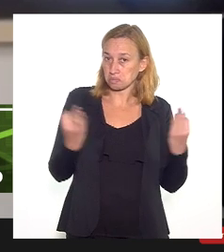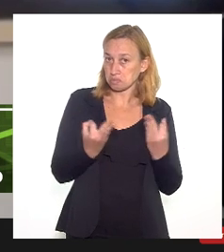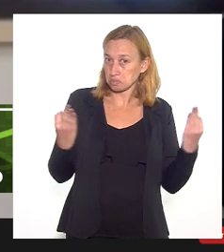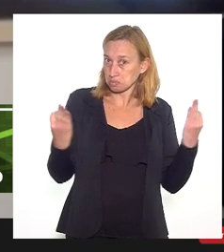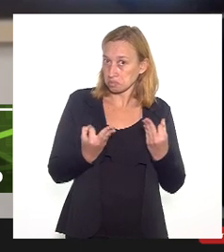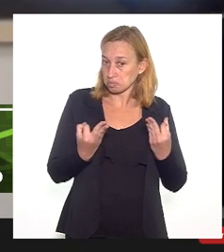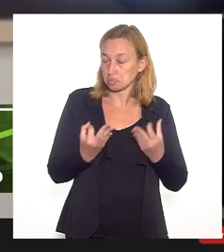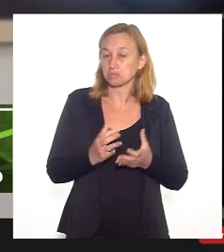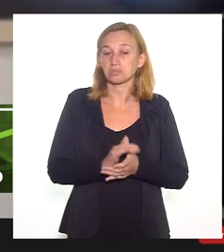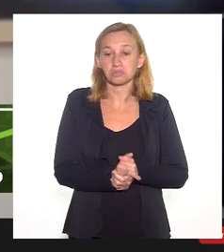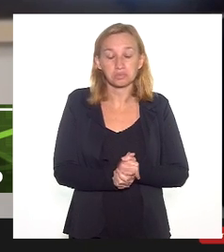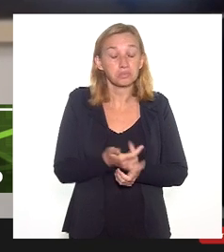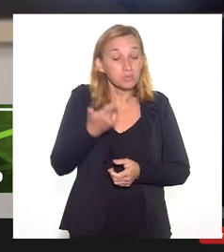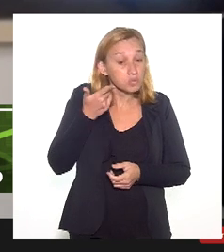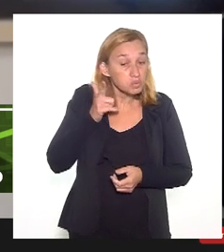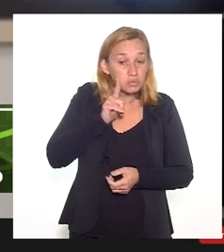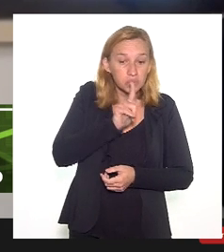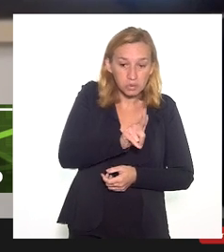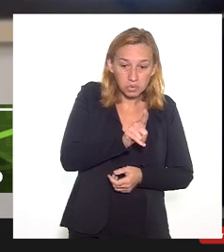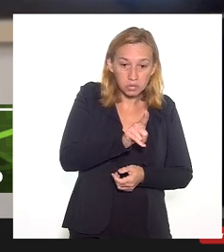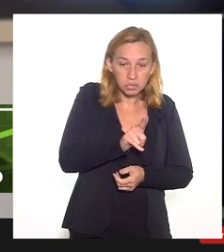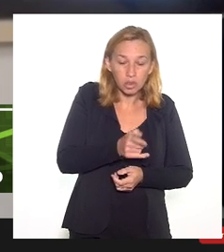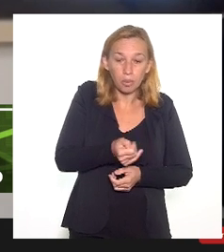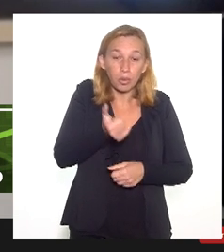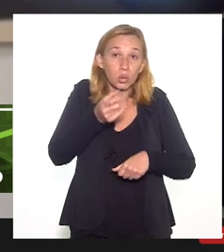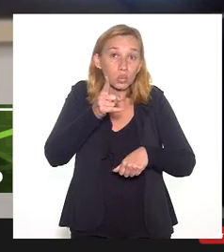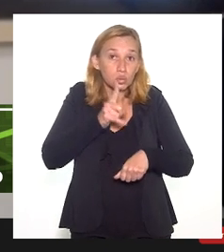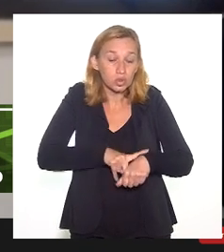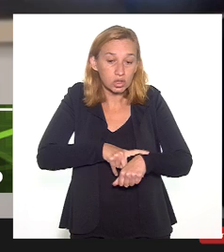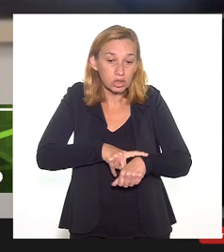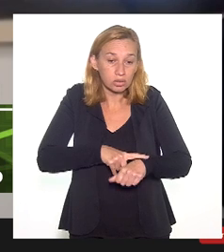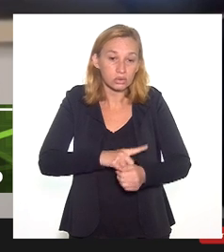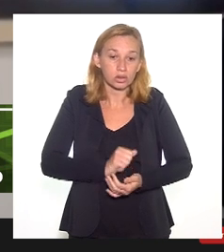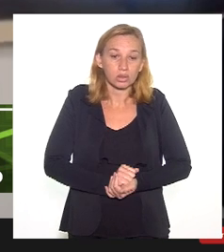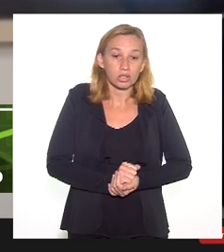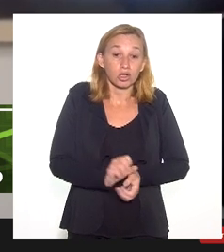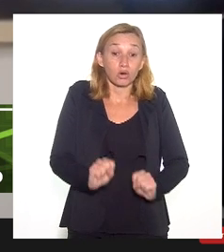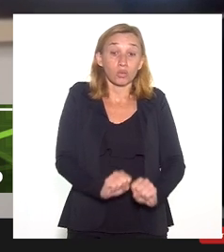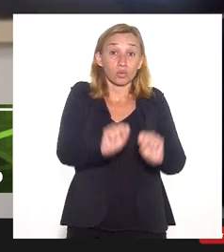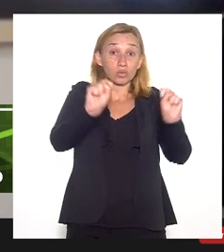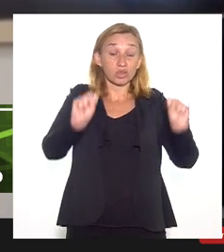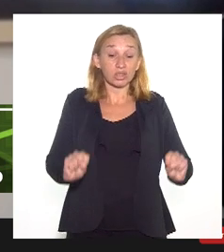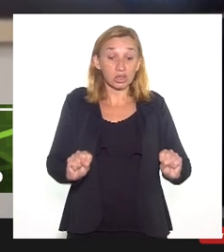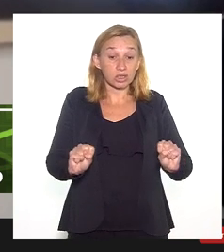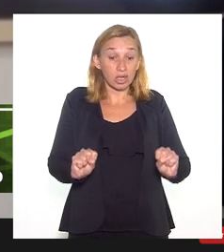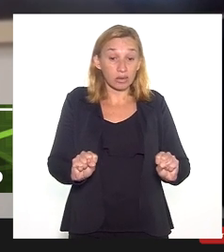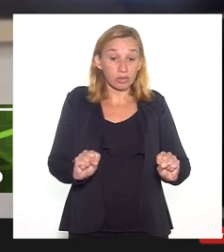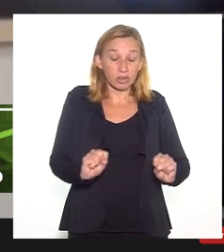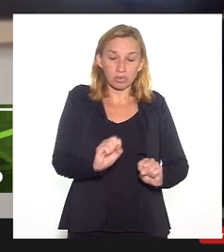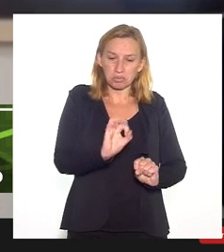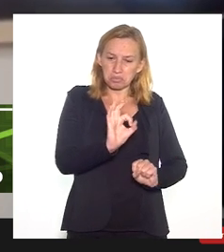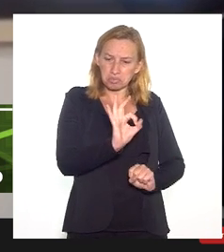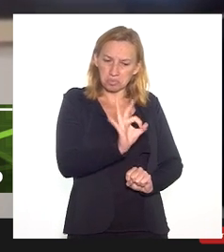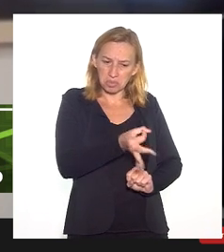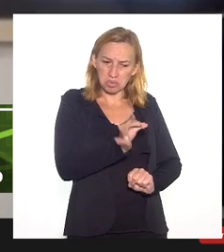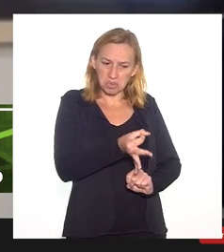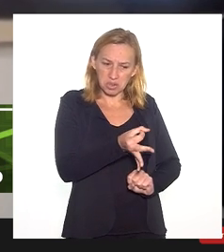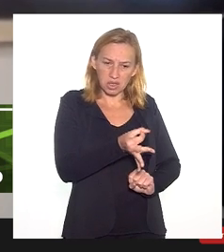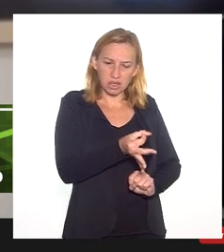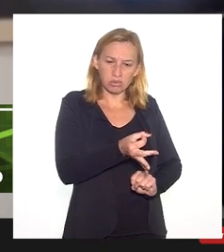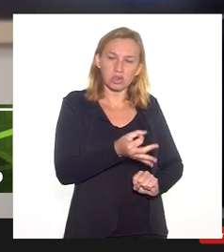que conseguiu, em pouquíssimo tempo, disponibilizar um sistema extremamente eficiente,